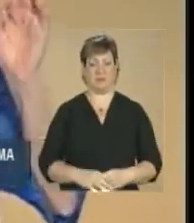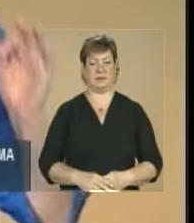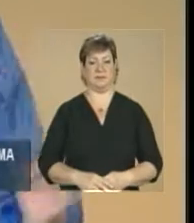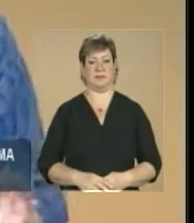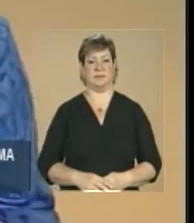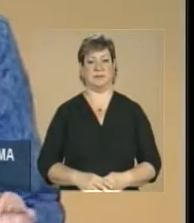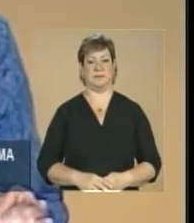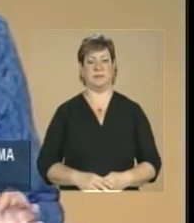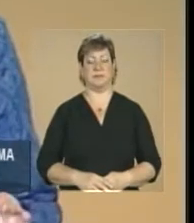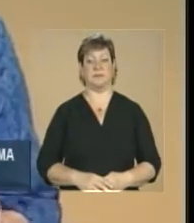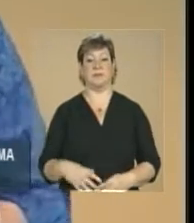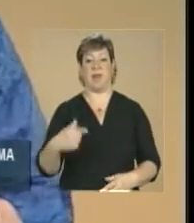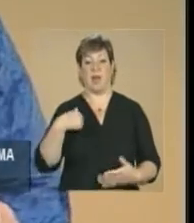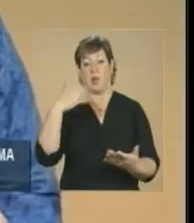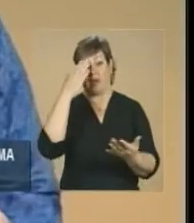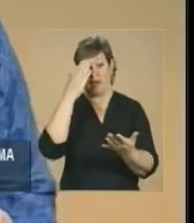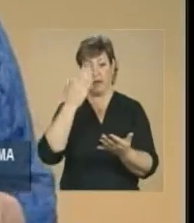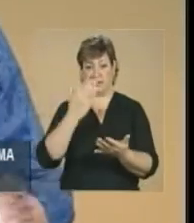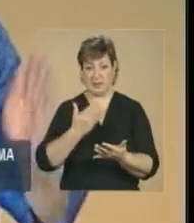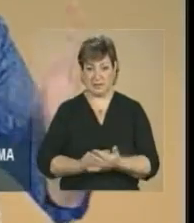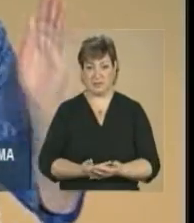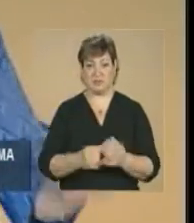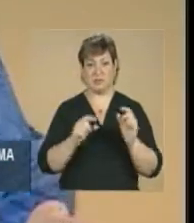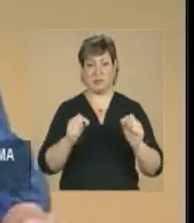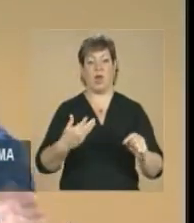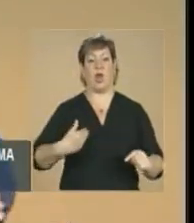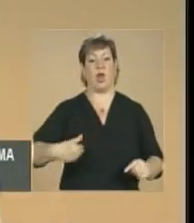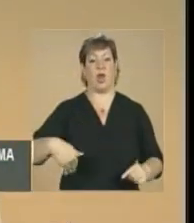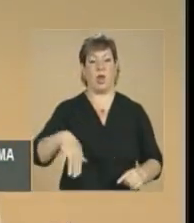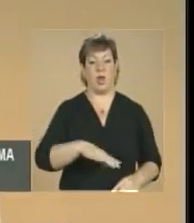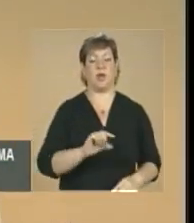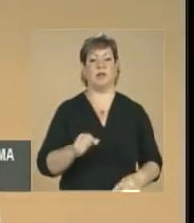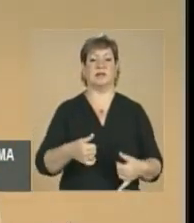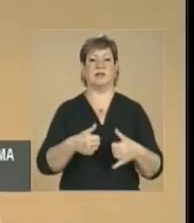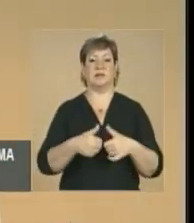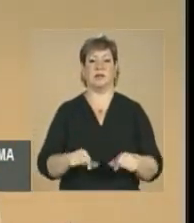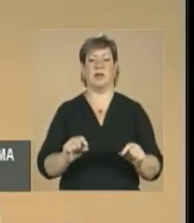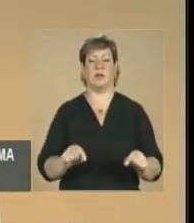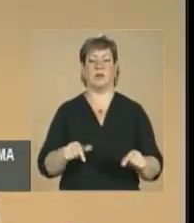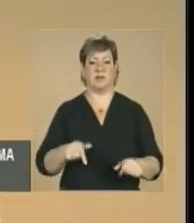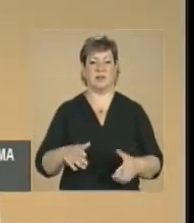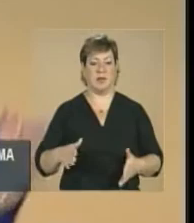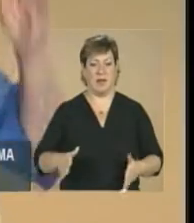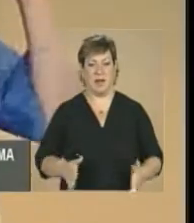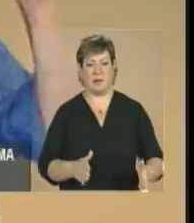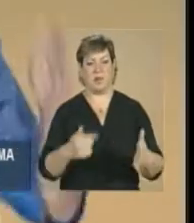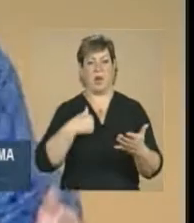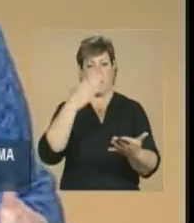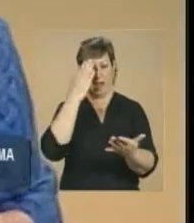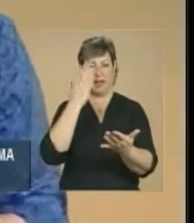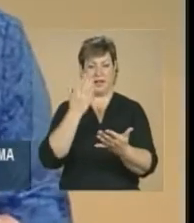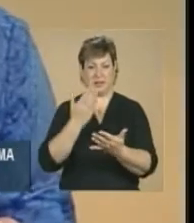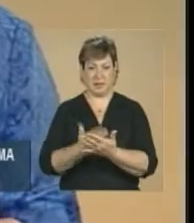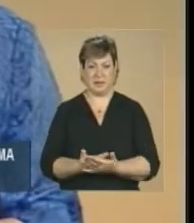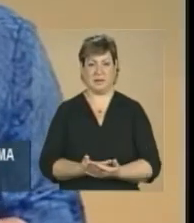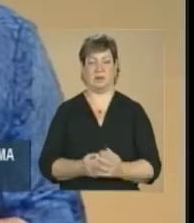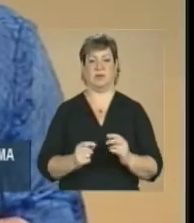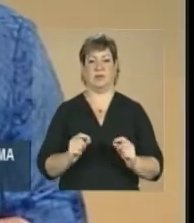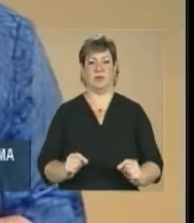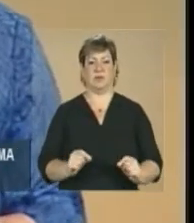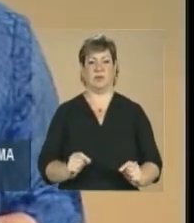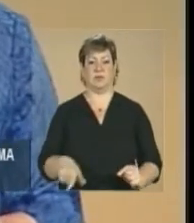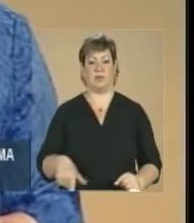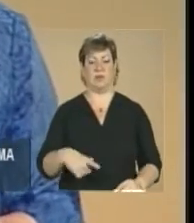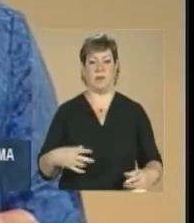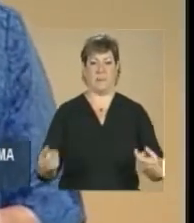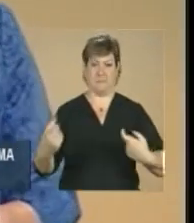Eu acredito que nós estamos nesse caminho e acredito que essa parceria entre o governo